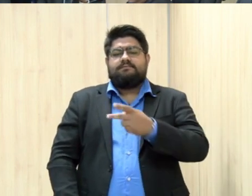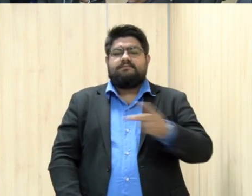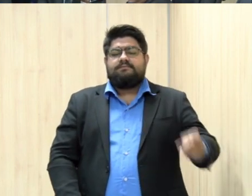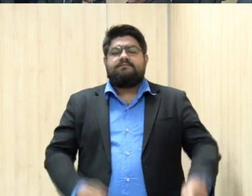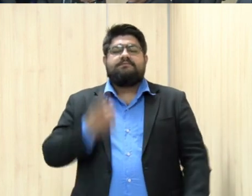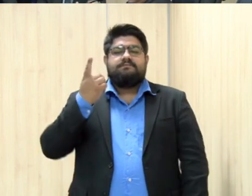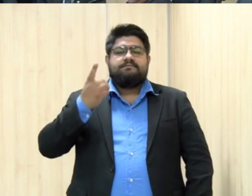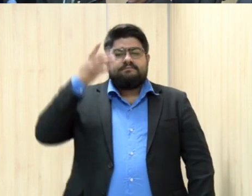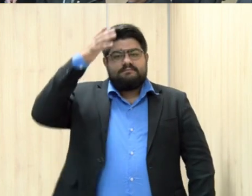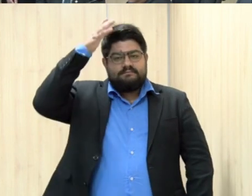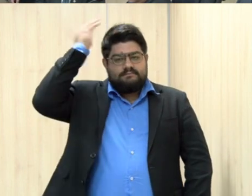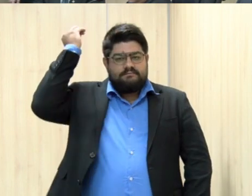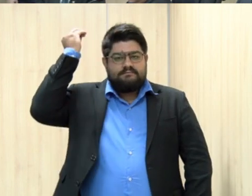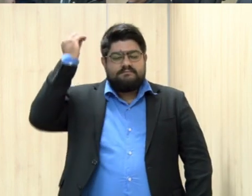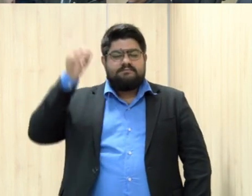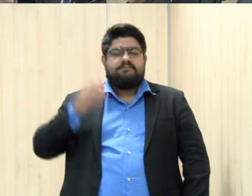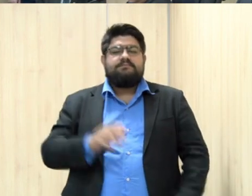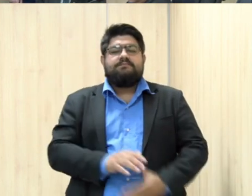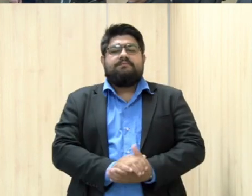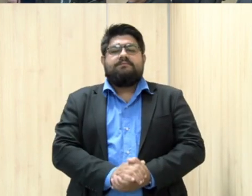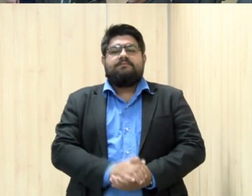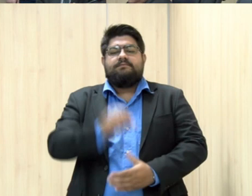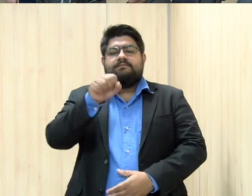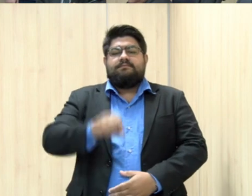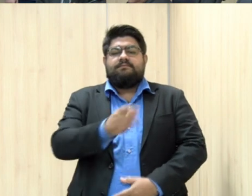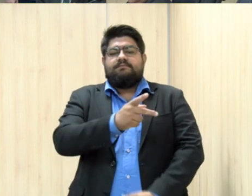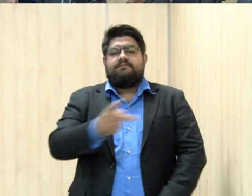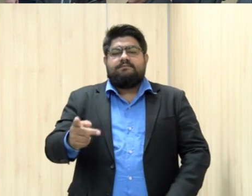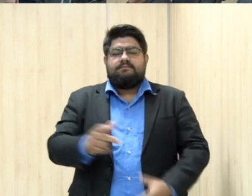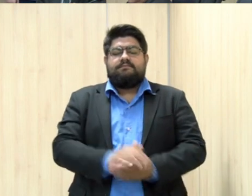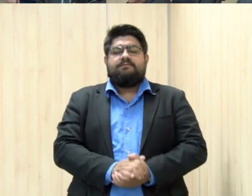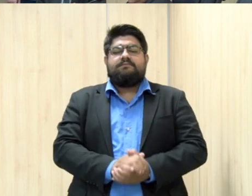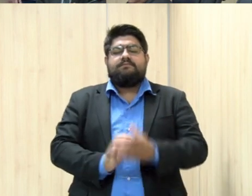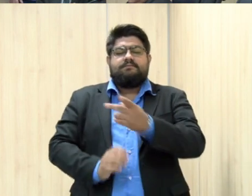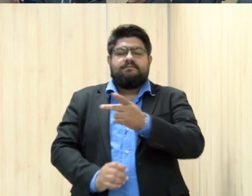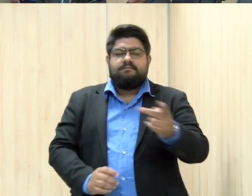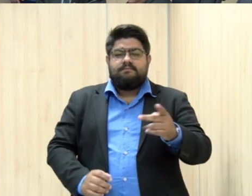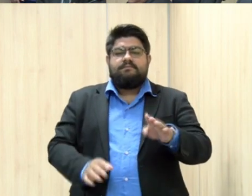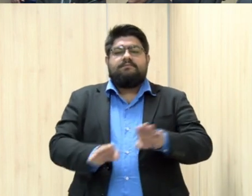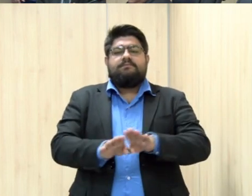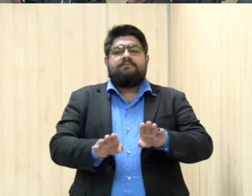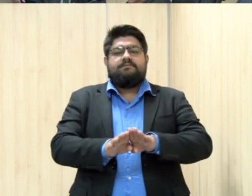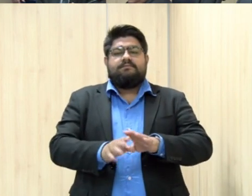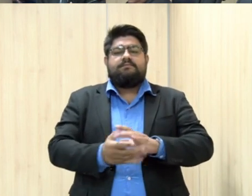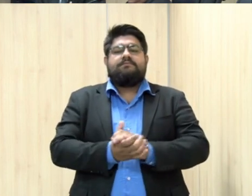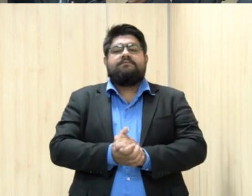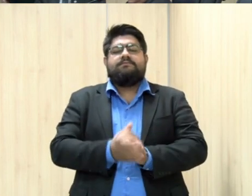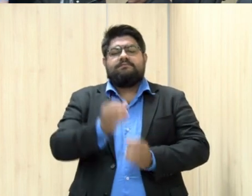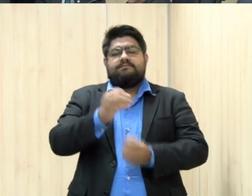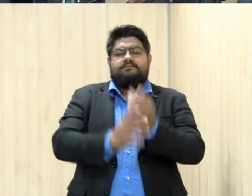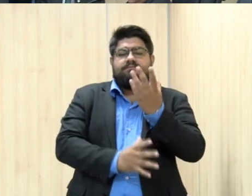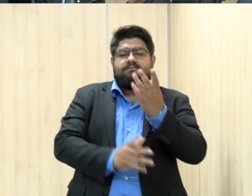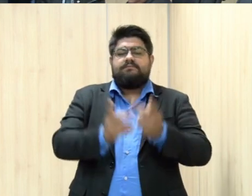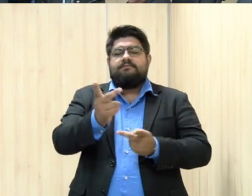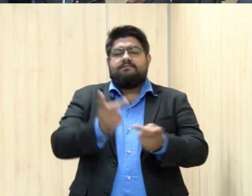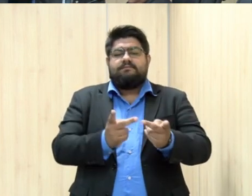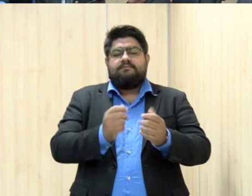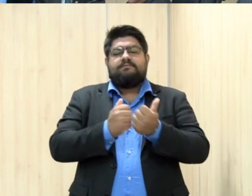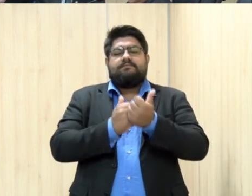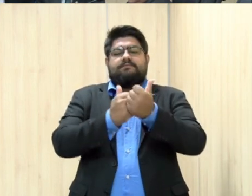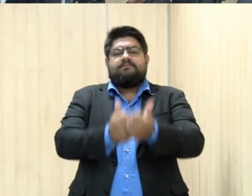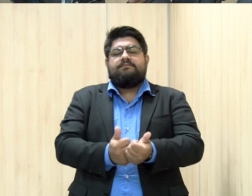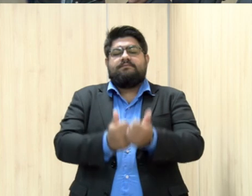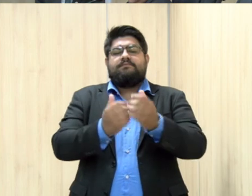Presidente um voto Deputado Rodrigo Camargo sim senhor presidente a presidência e também pela autoria do projeto mas